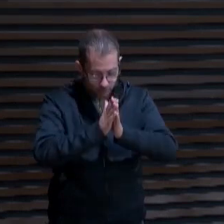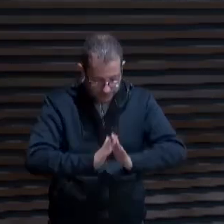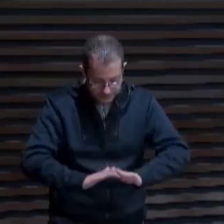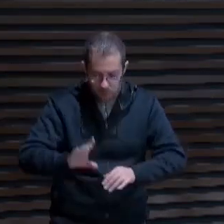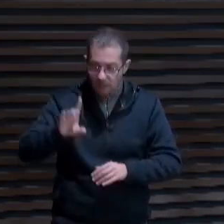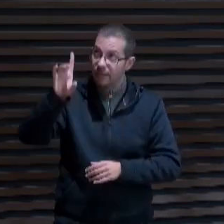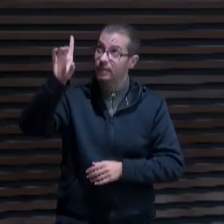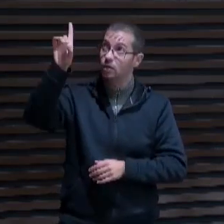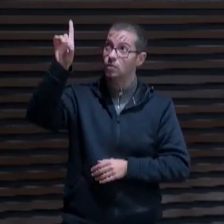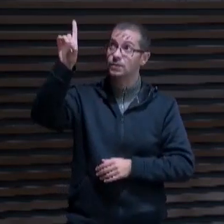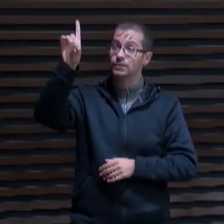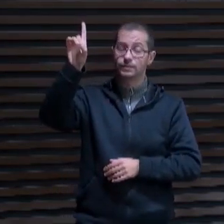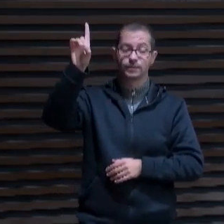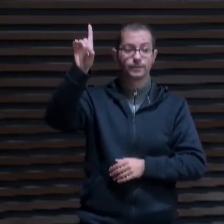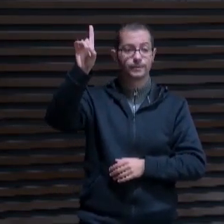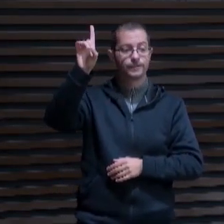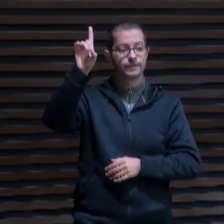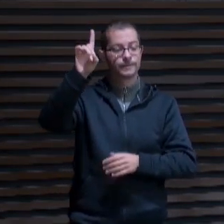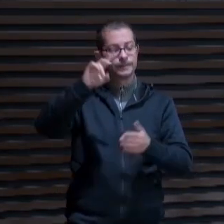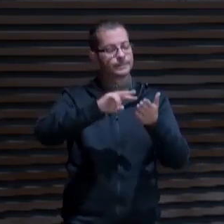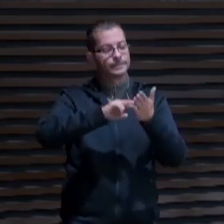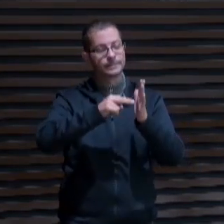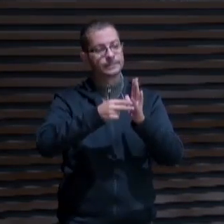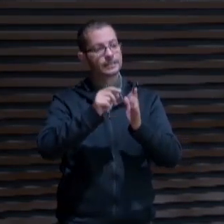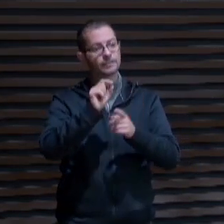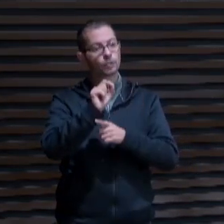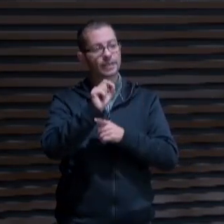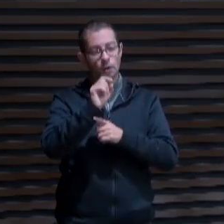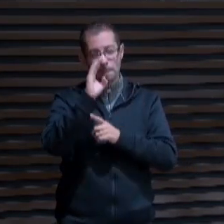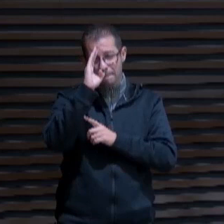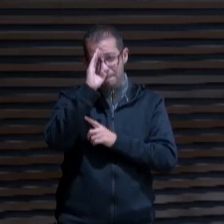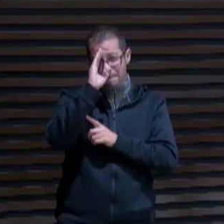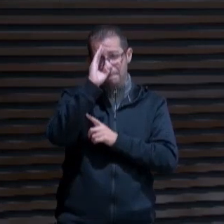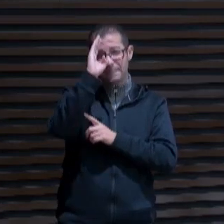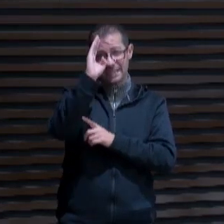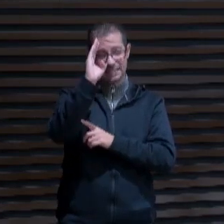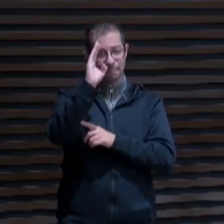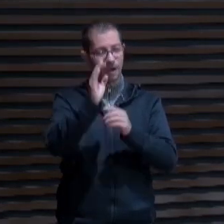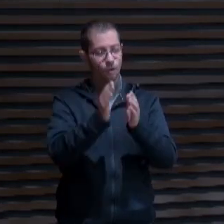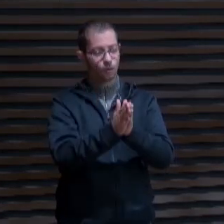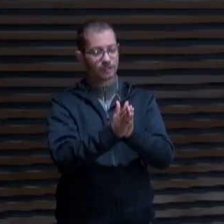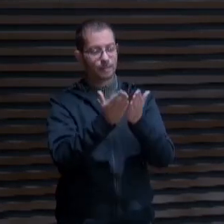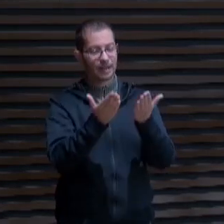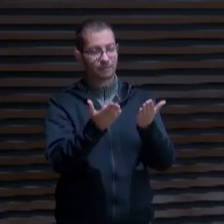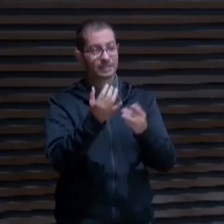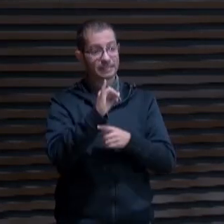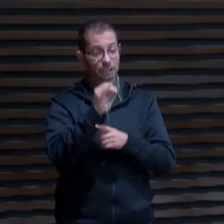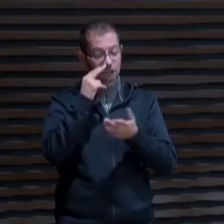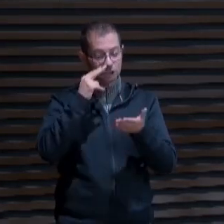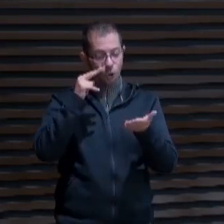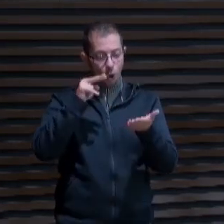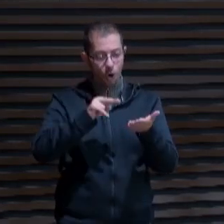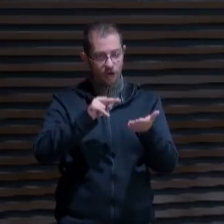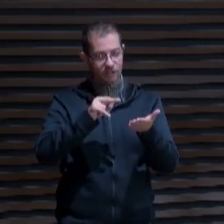Deus é o aspecto central das Escrituras. Quando nós olhamos o Antigo Testamento